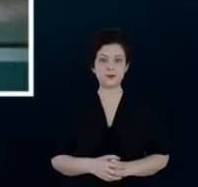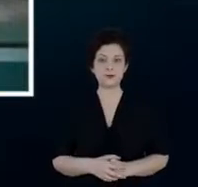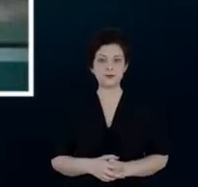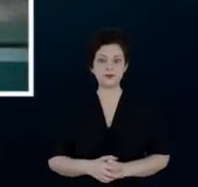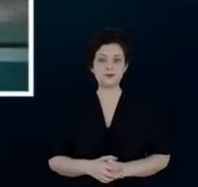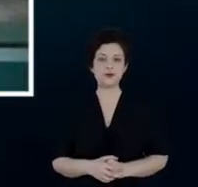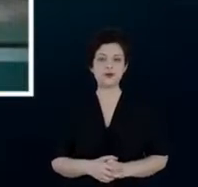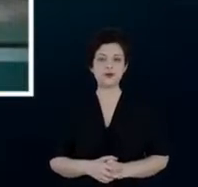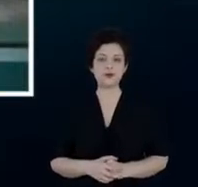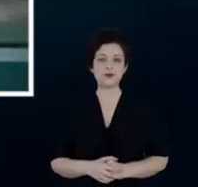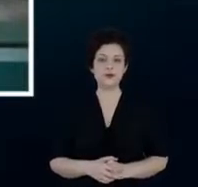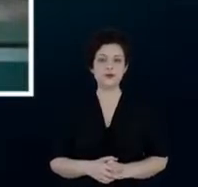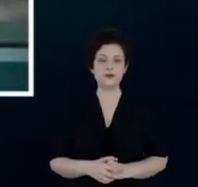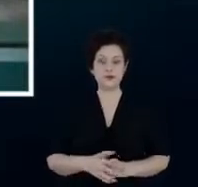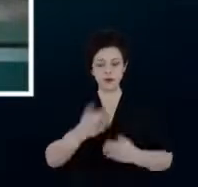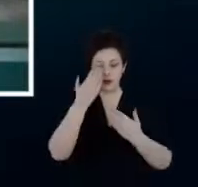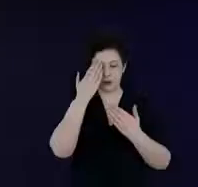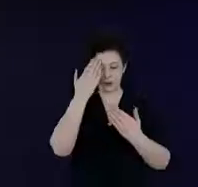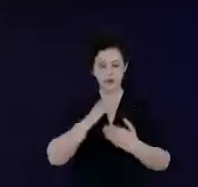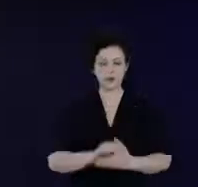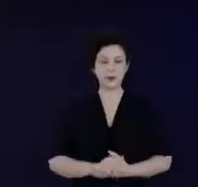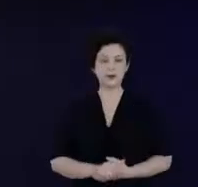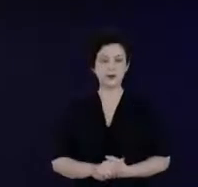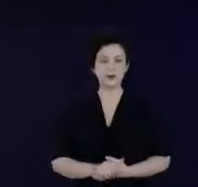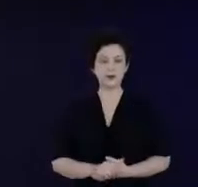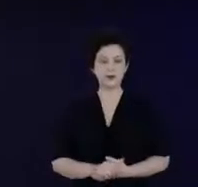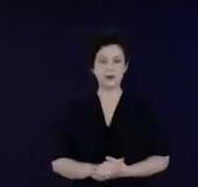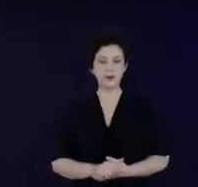you. Muito obrigado.